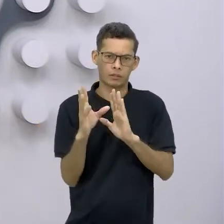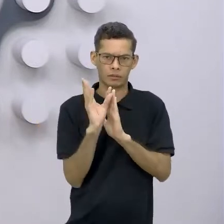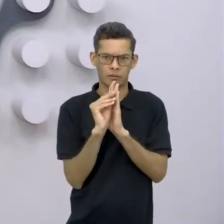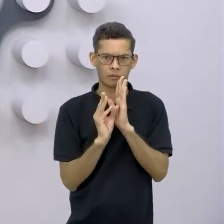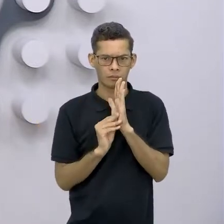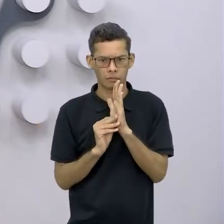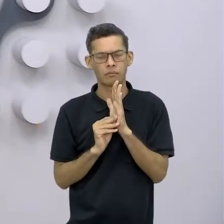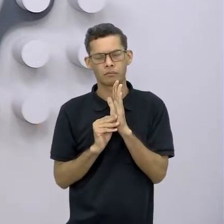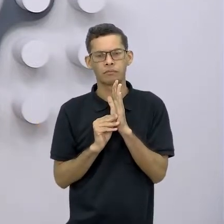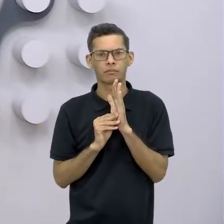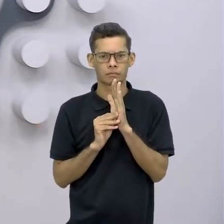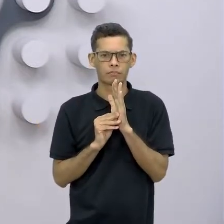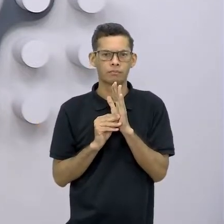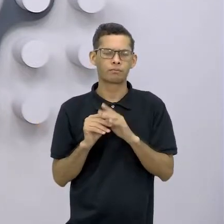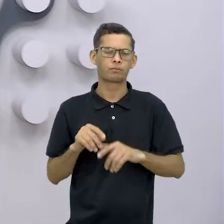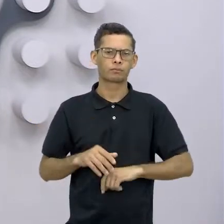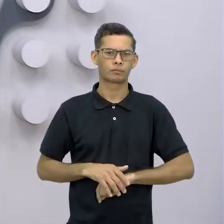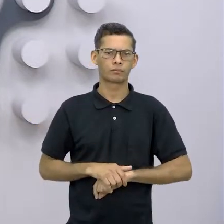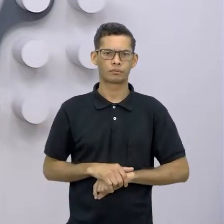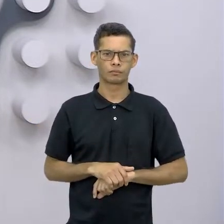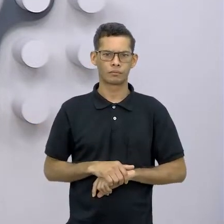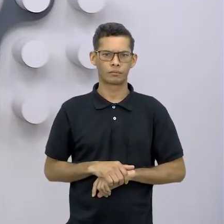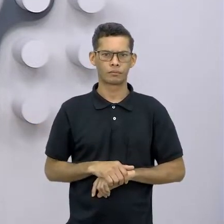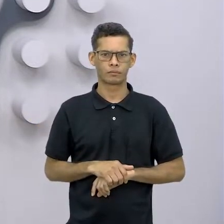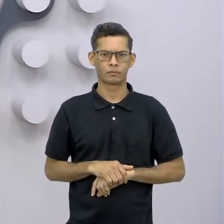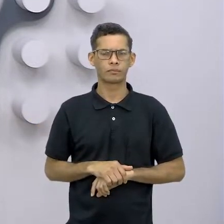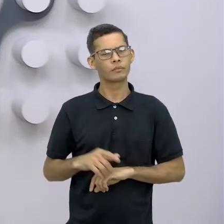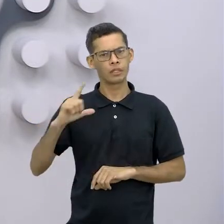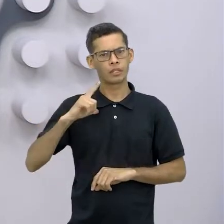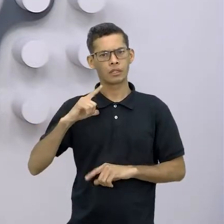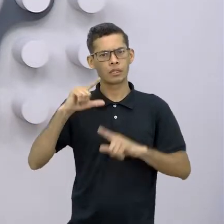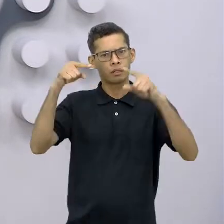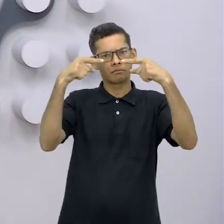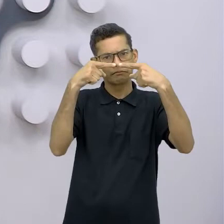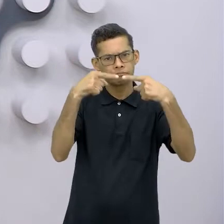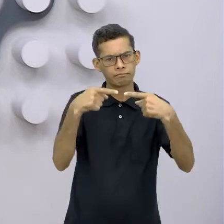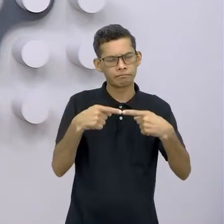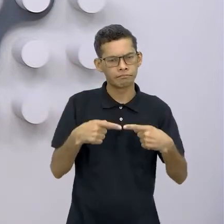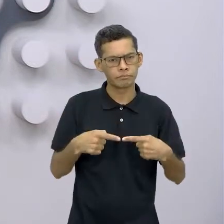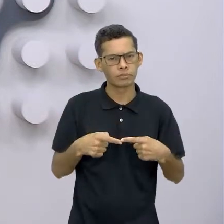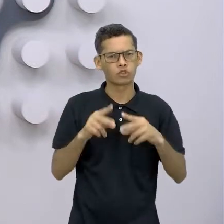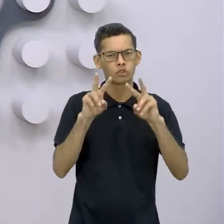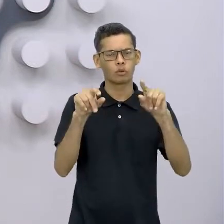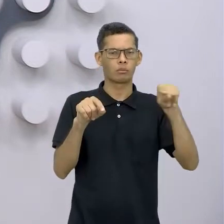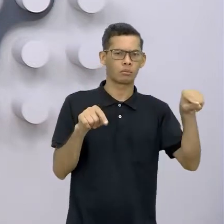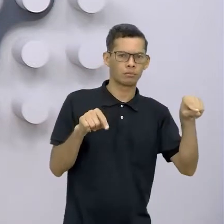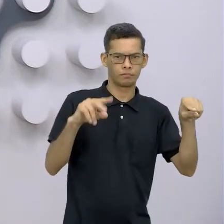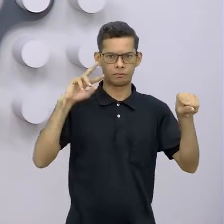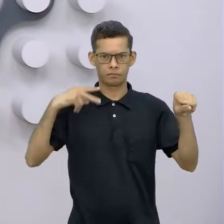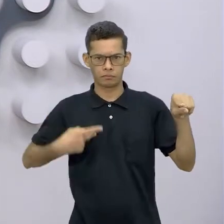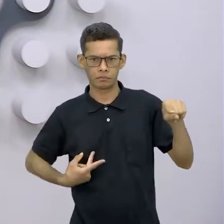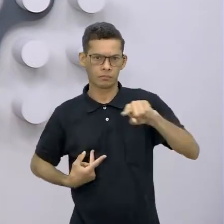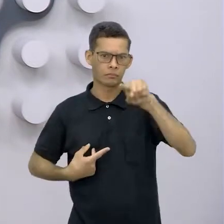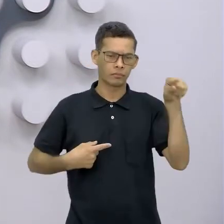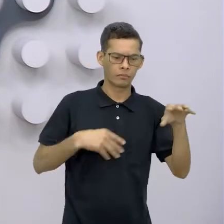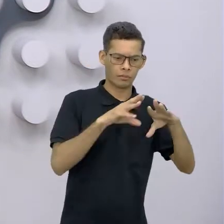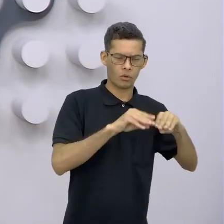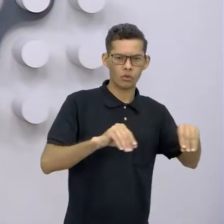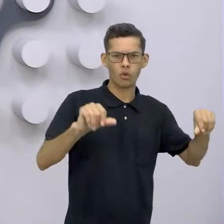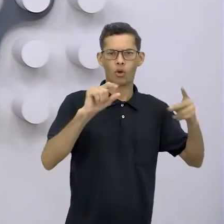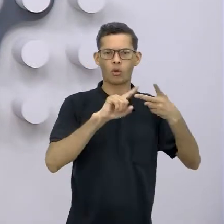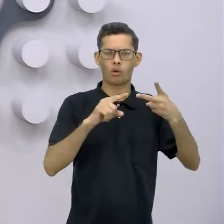com outros componentes que tem a ver então com o solo, a cultura